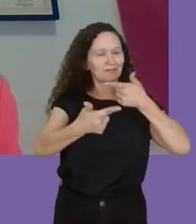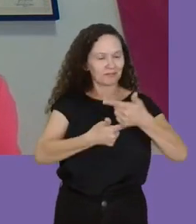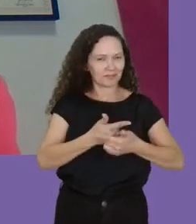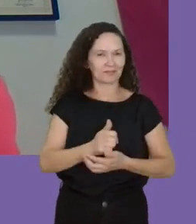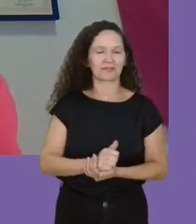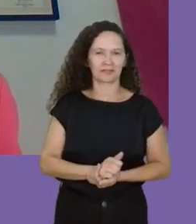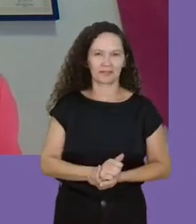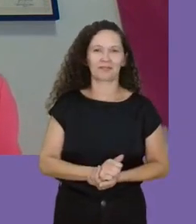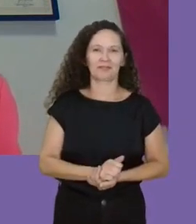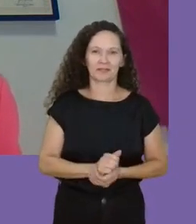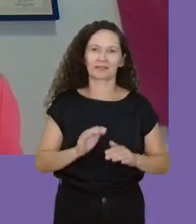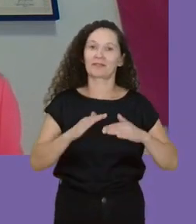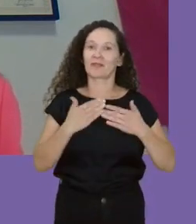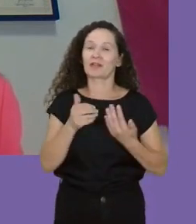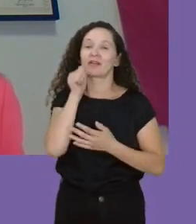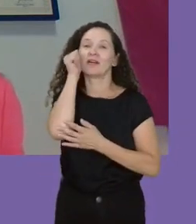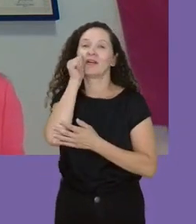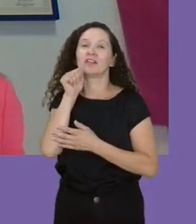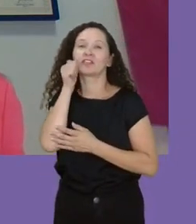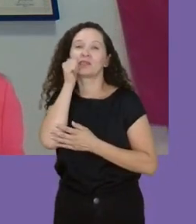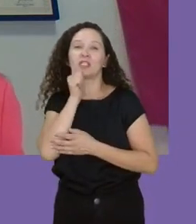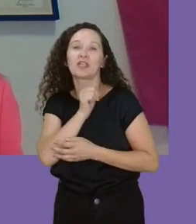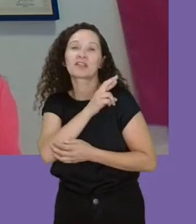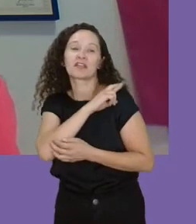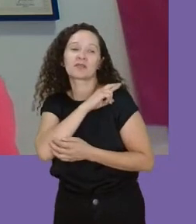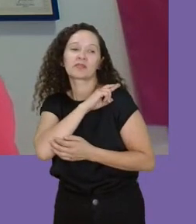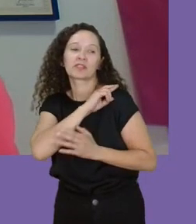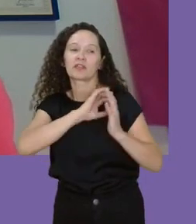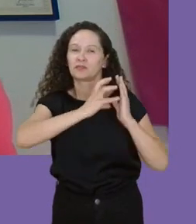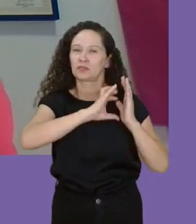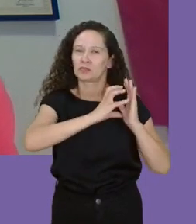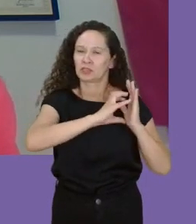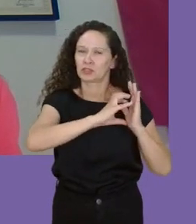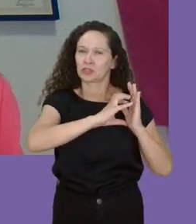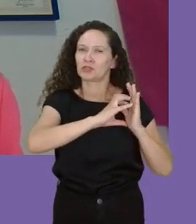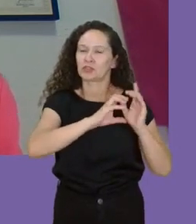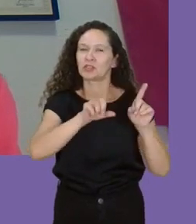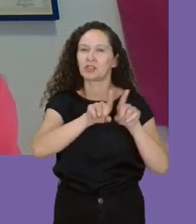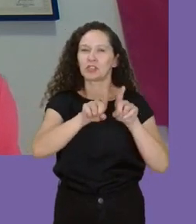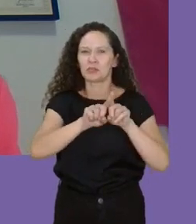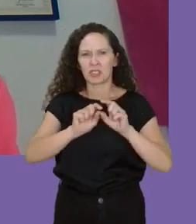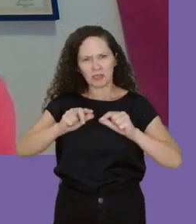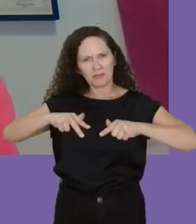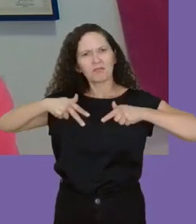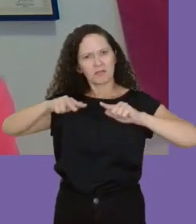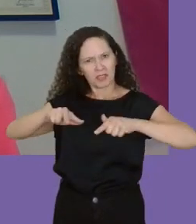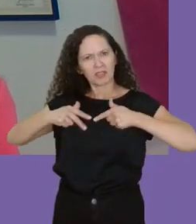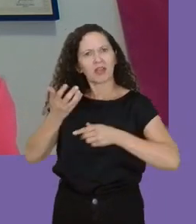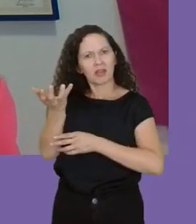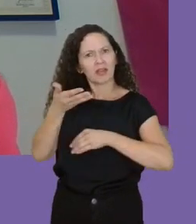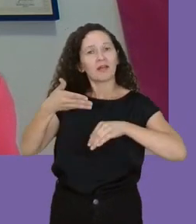mulher. Então, as mulheres dirigentes partidárias, as mulheres que são militantes e querem entrar para a vida da